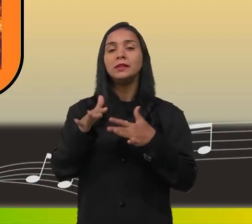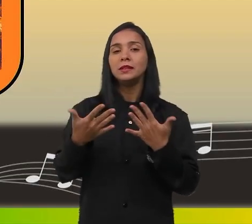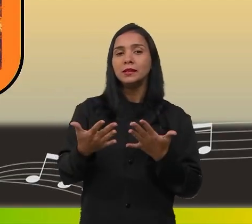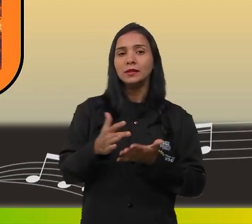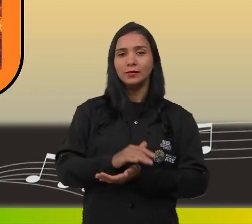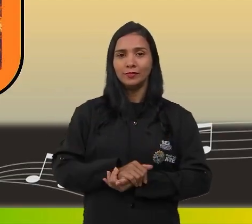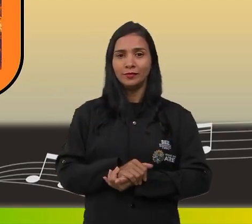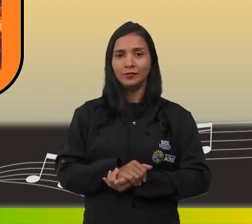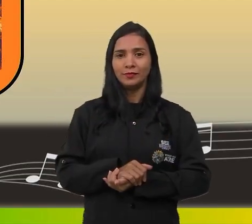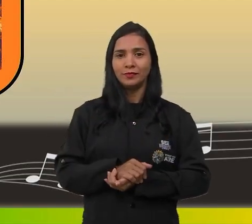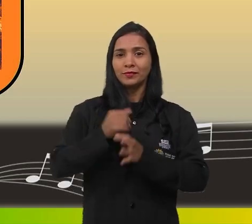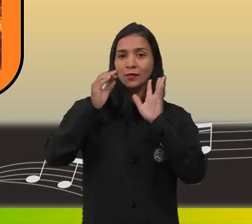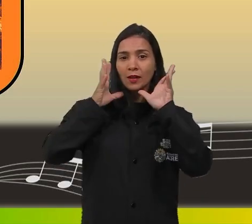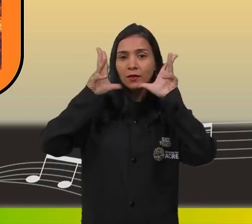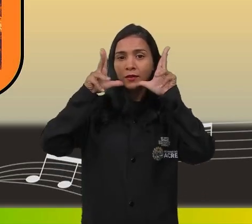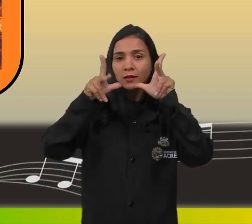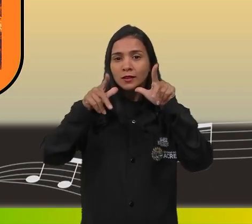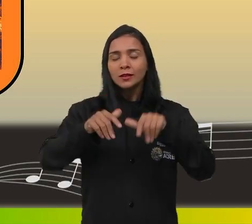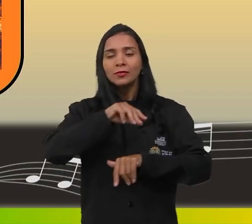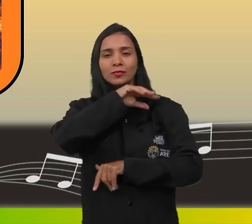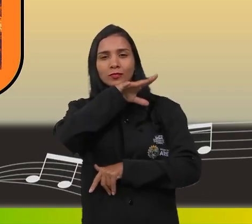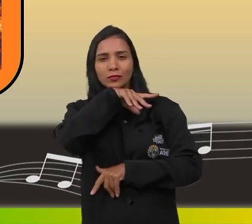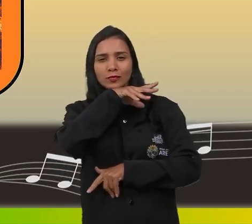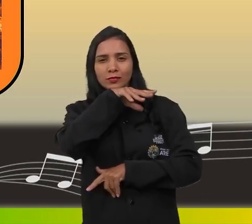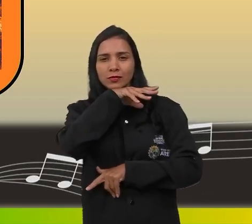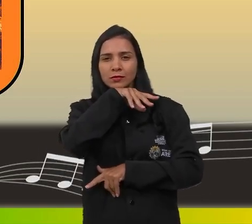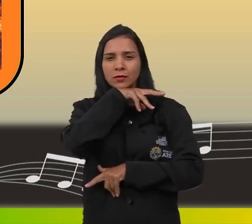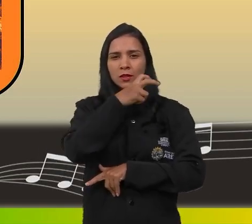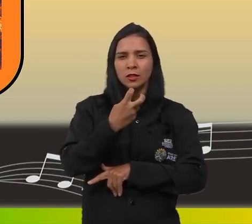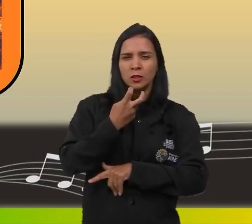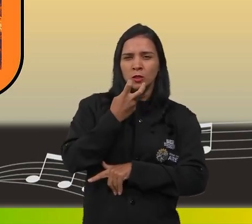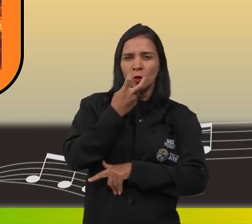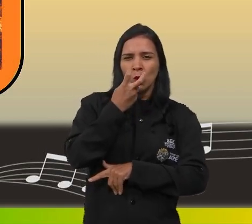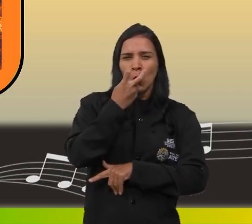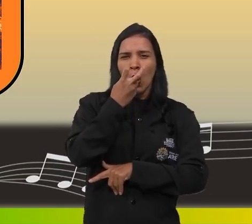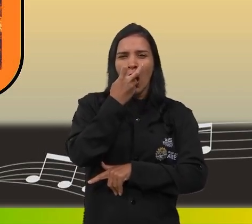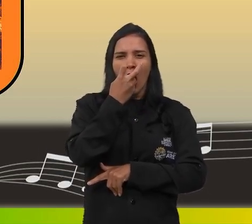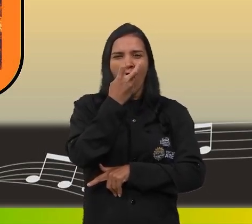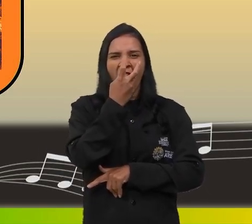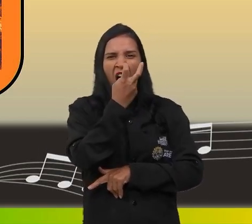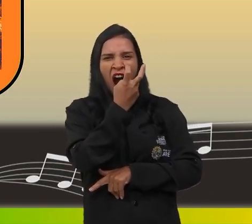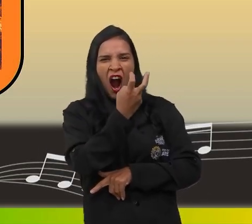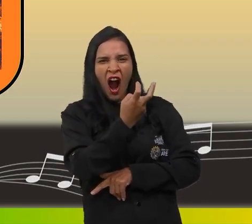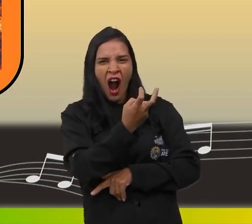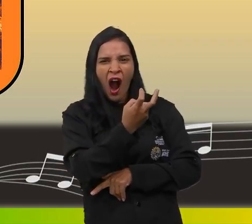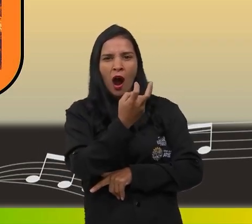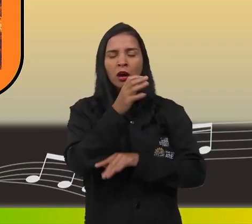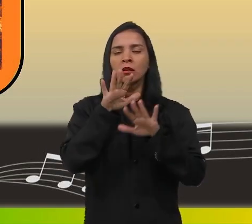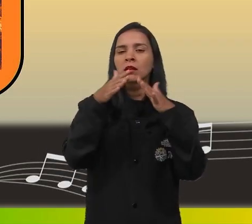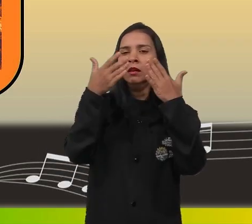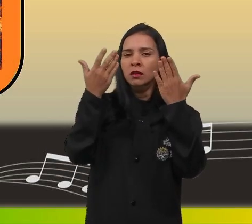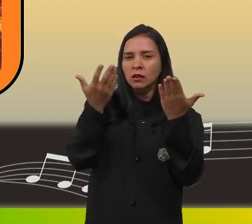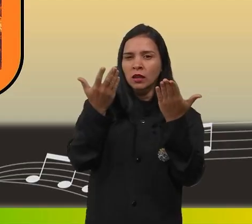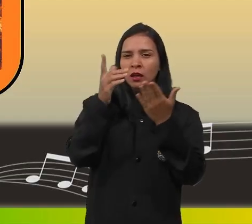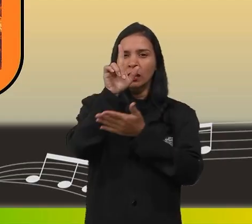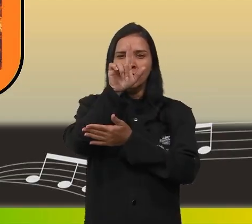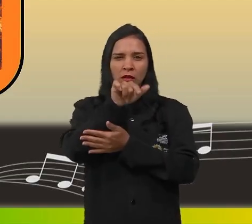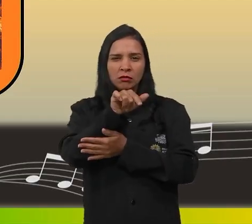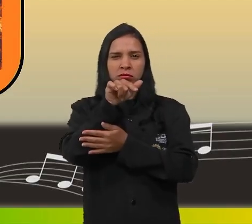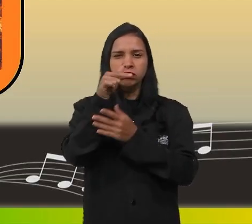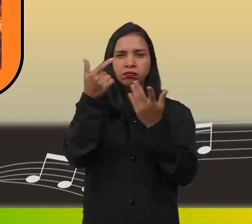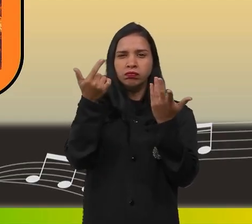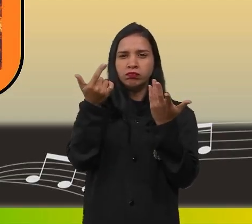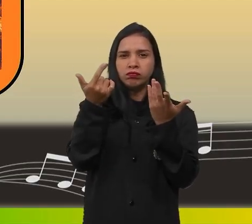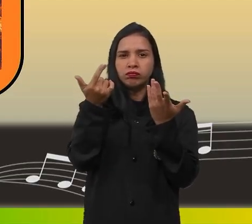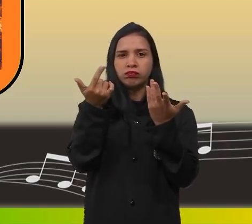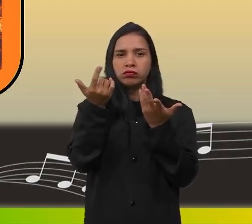é a altura? Já que a gente pode classificar a altura em graves e agudo, quando a gente está falando do rugido do leão, a gente